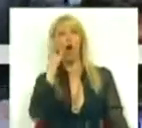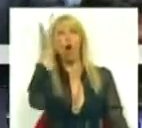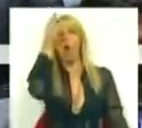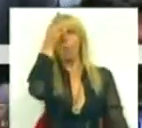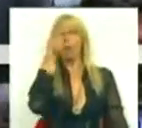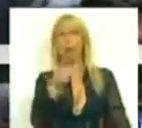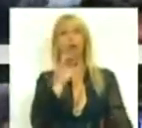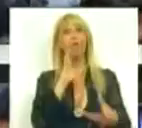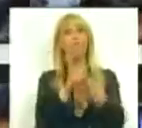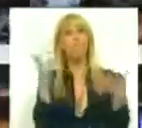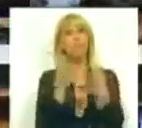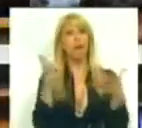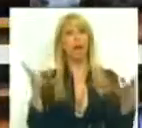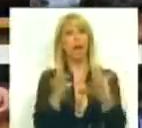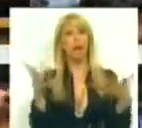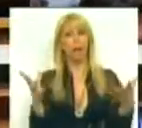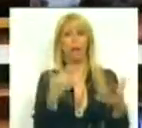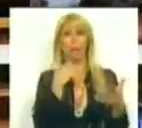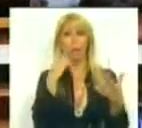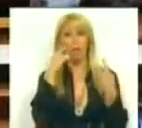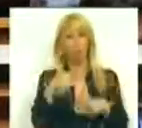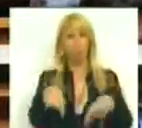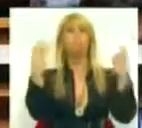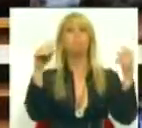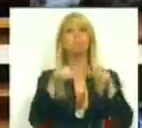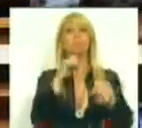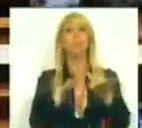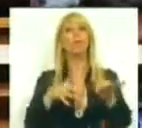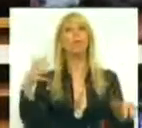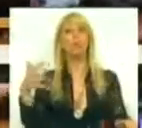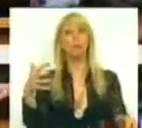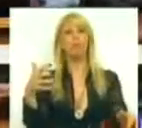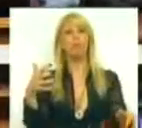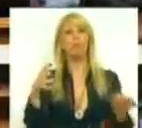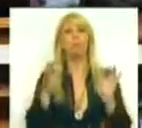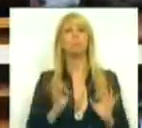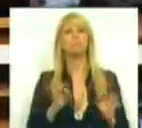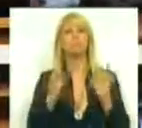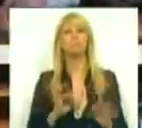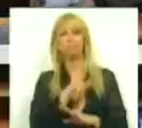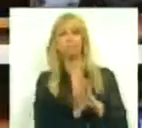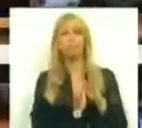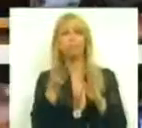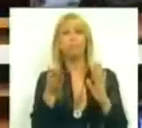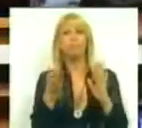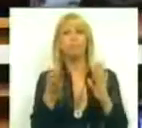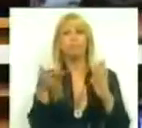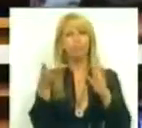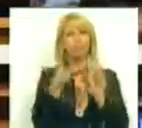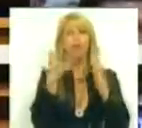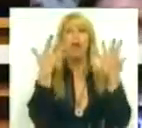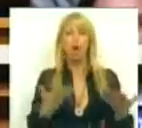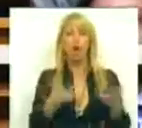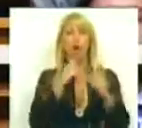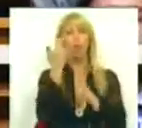foi largamente maioritária exprimida por este Parlamento está consubstanciada agora, quer nos documentos dos